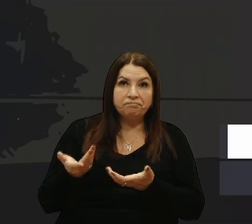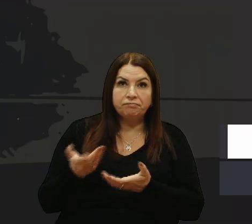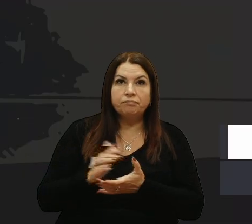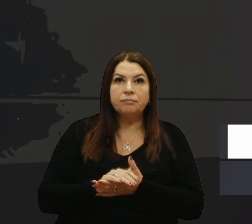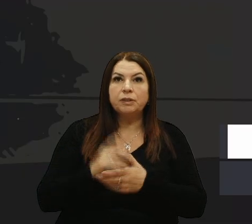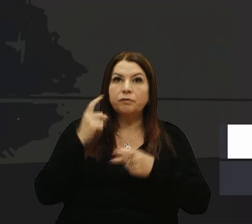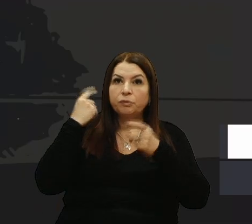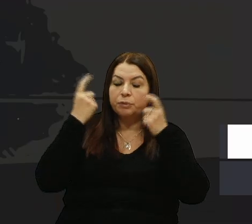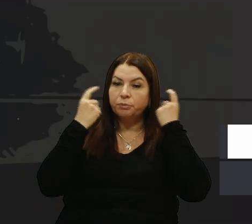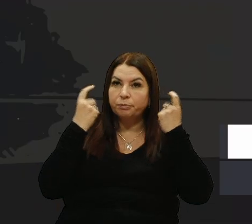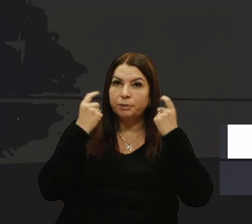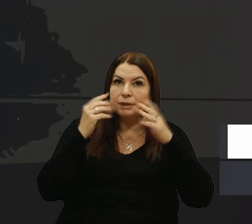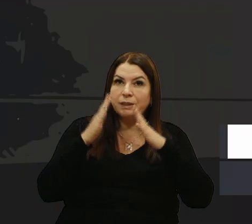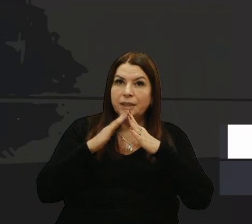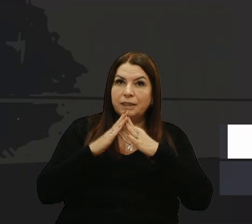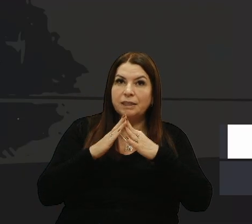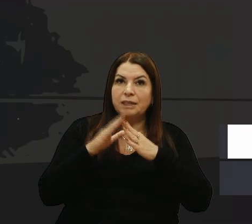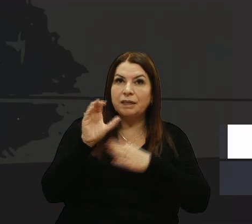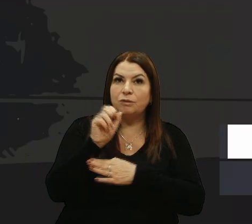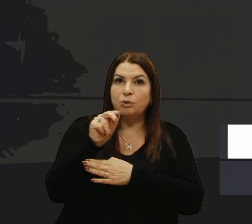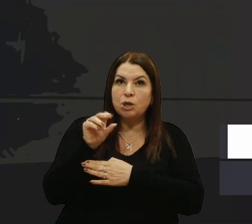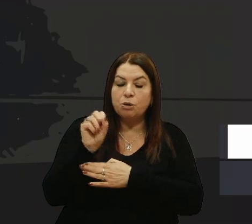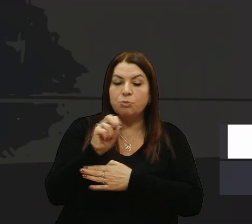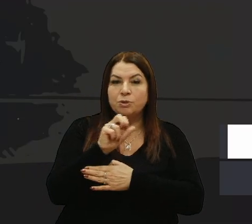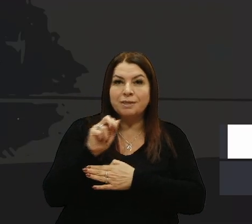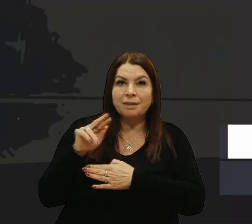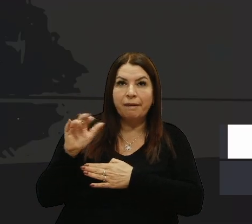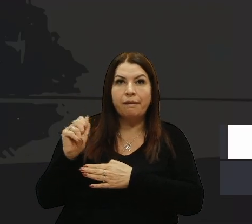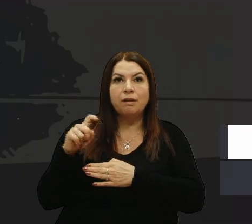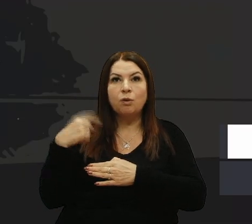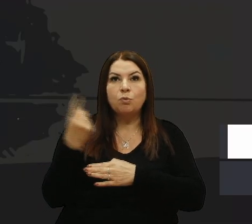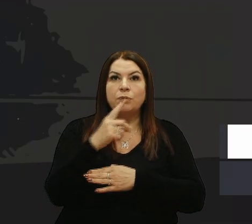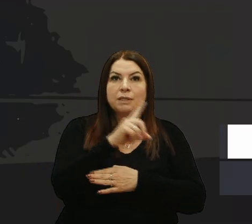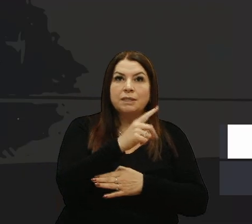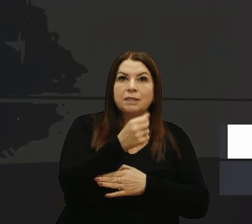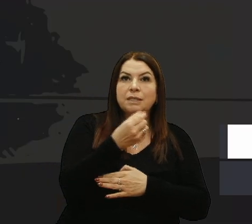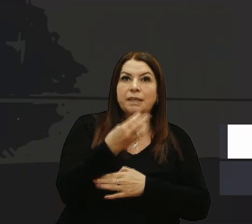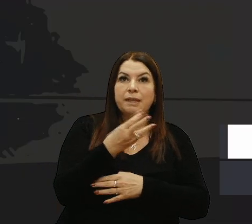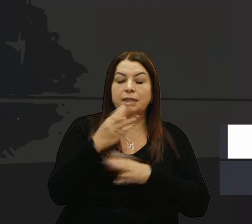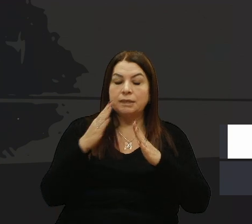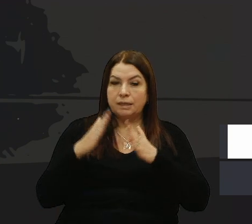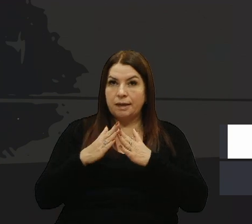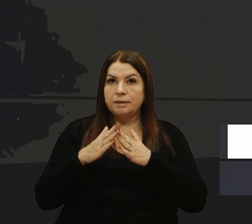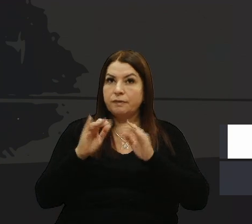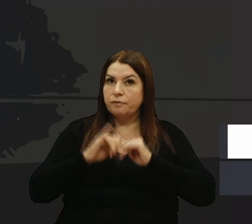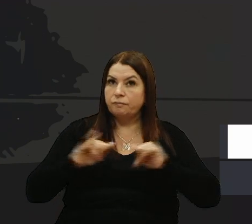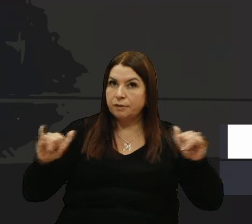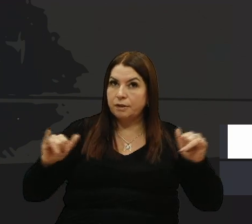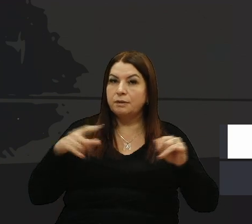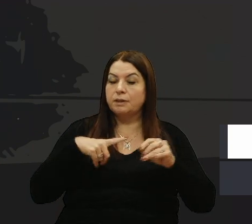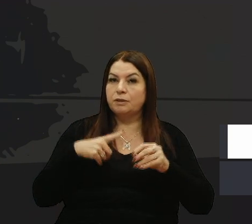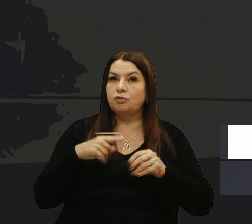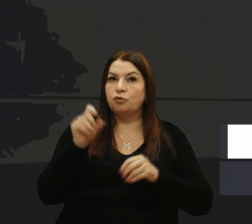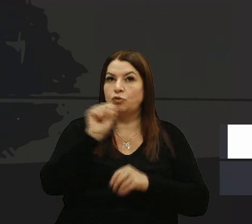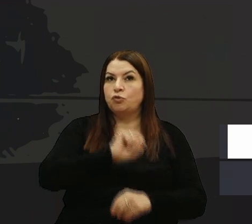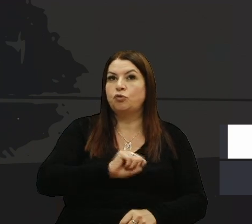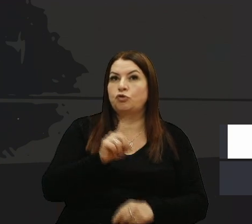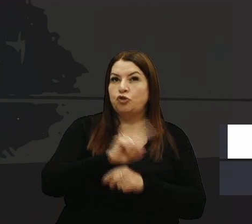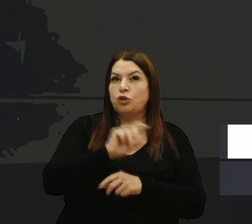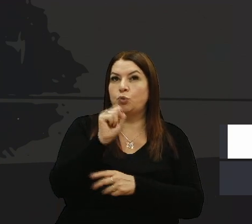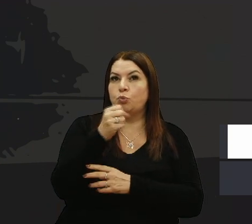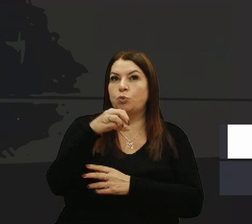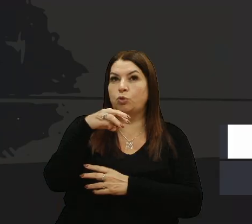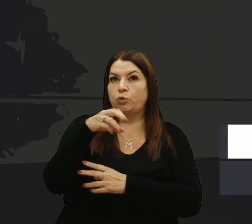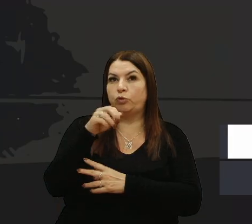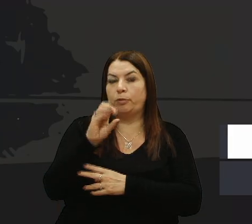fico preocupada com as casas do Campos da Serra, também as outras 163 casas, que foi anunciado que seria dia 8 de maio